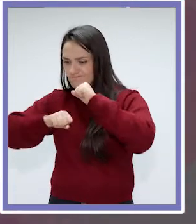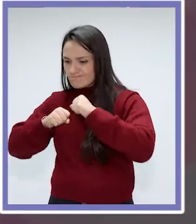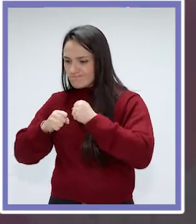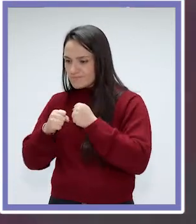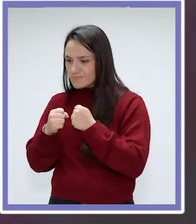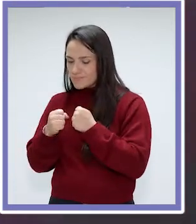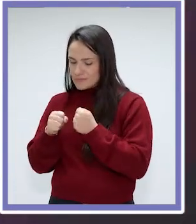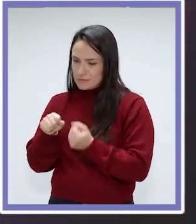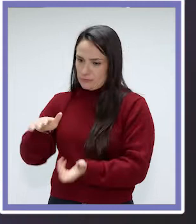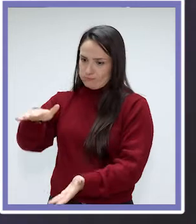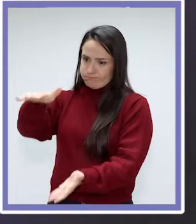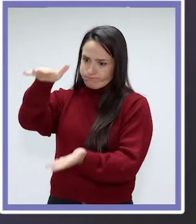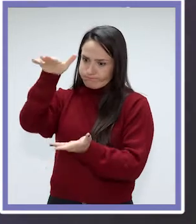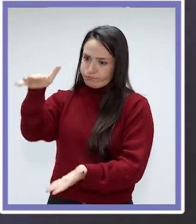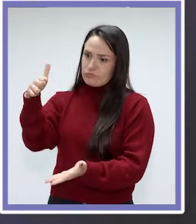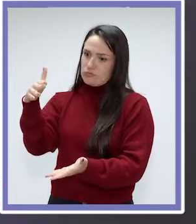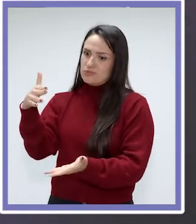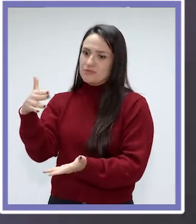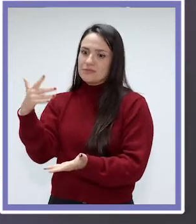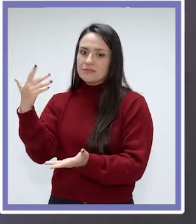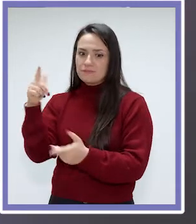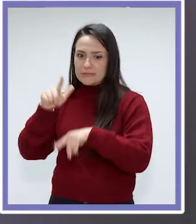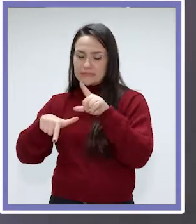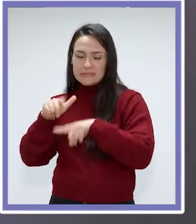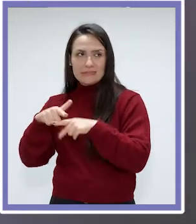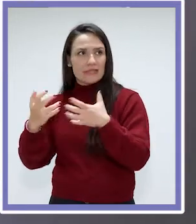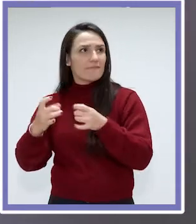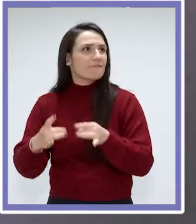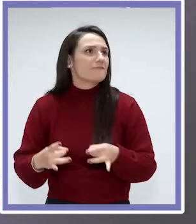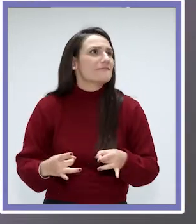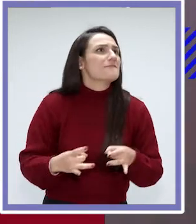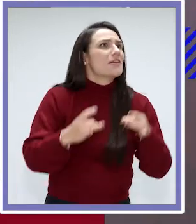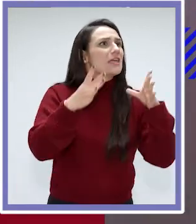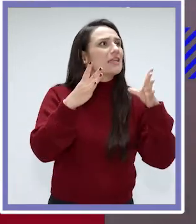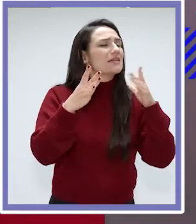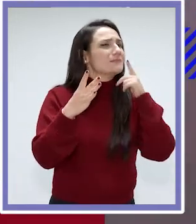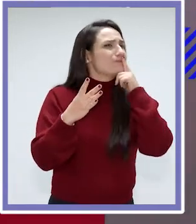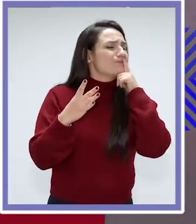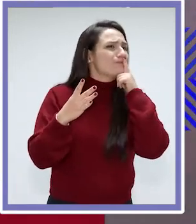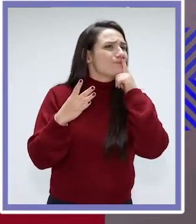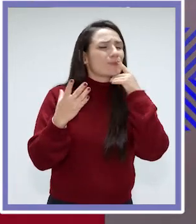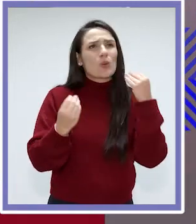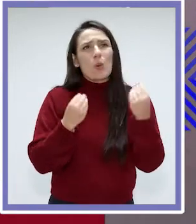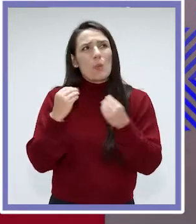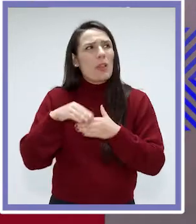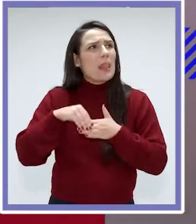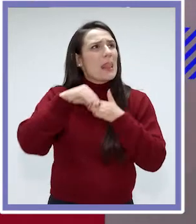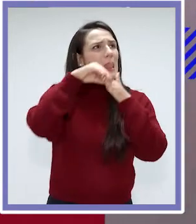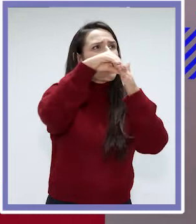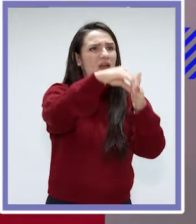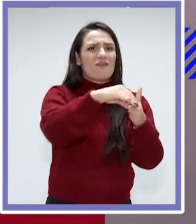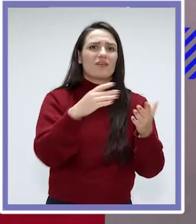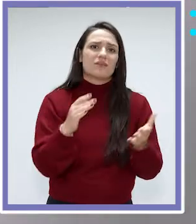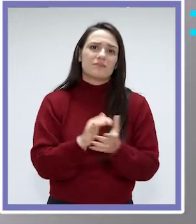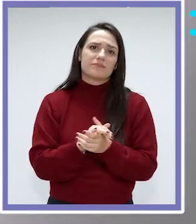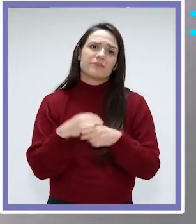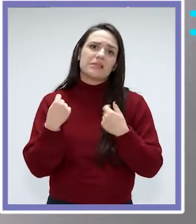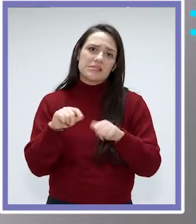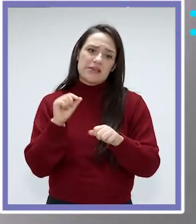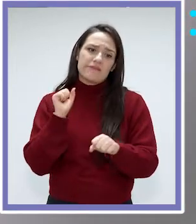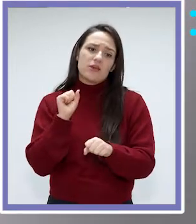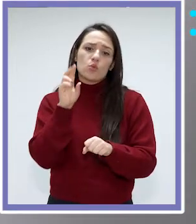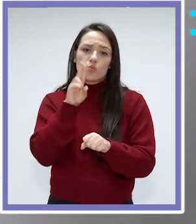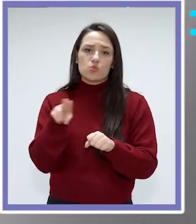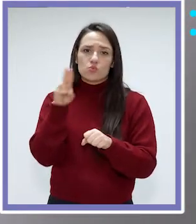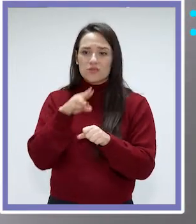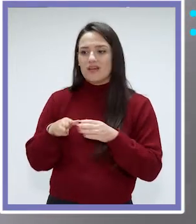centro-oeste brasileiro, mas principalmente aqui no Mato Grosso do Sul, onde nós dependíamos, por exemplo, dos portos de